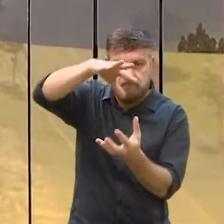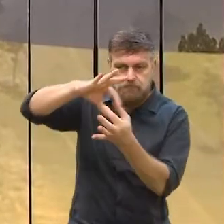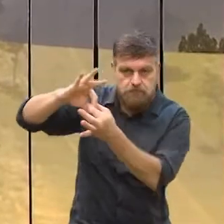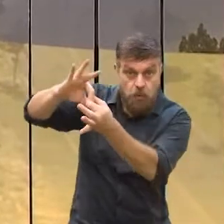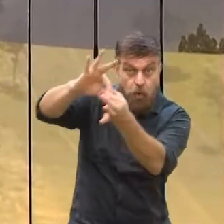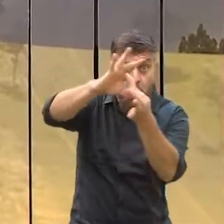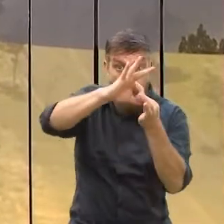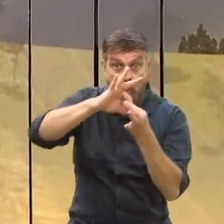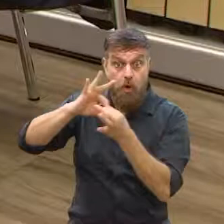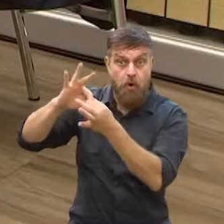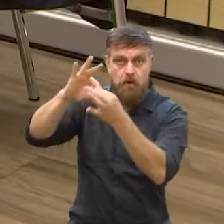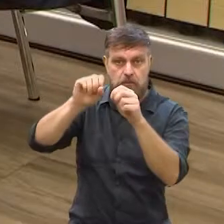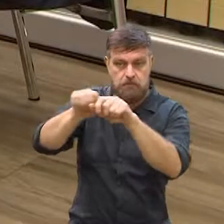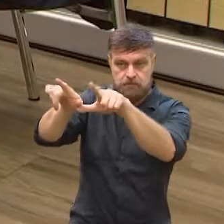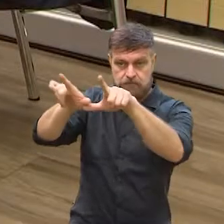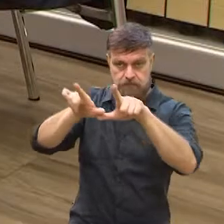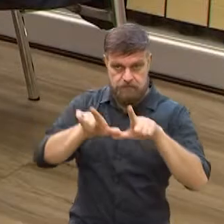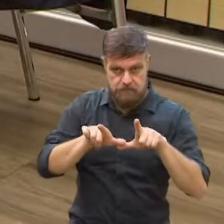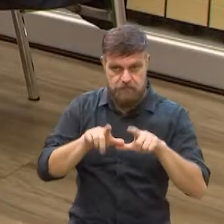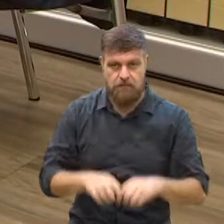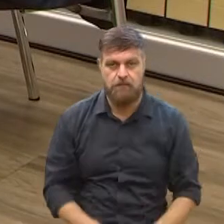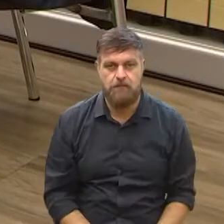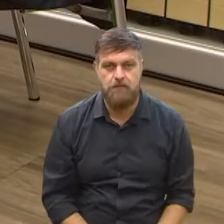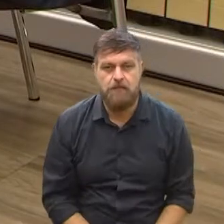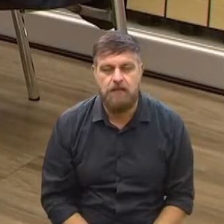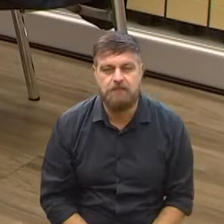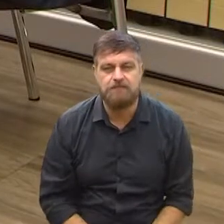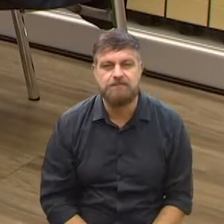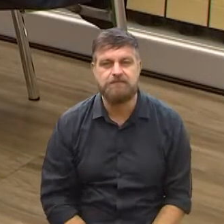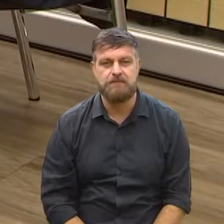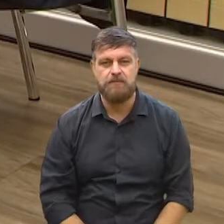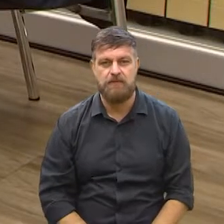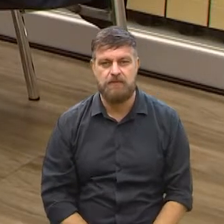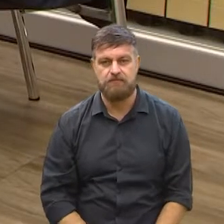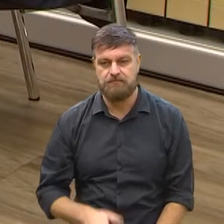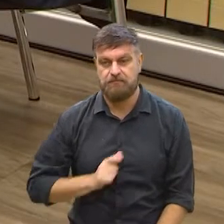Surgeon, Bariatric, né? Surgeon